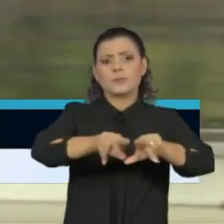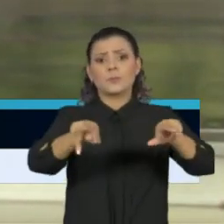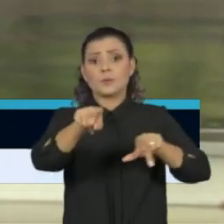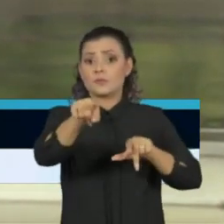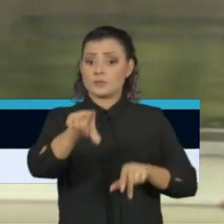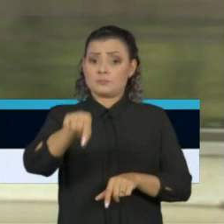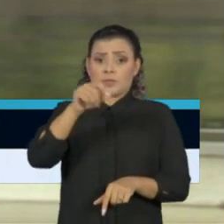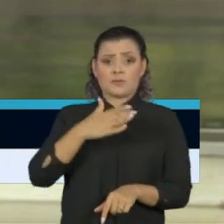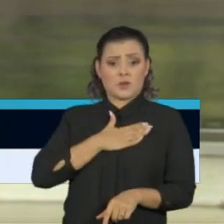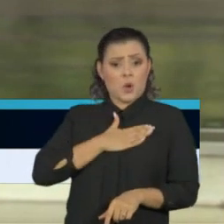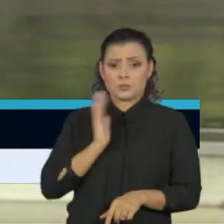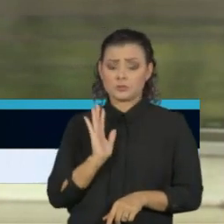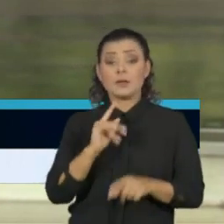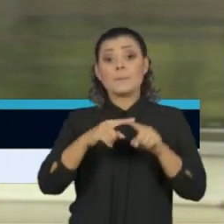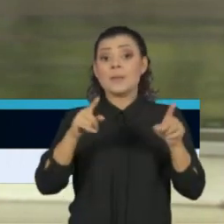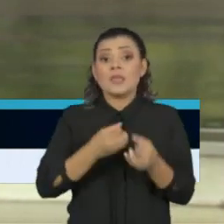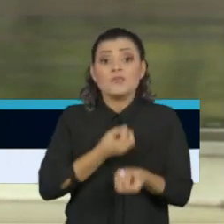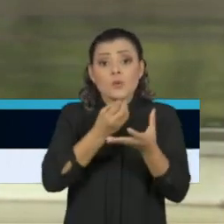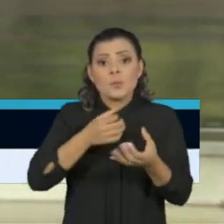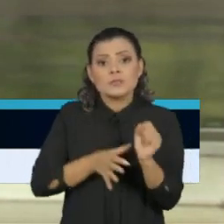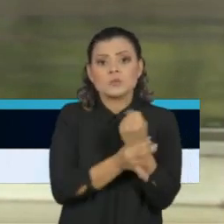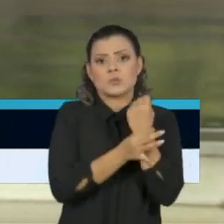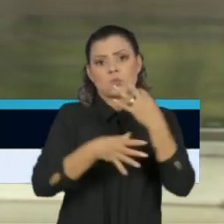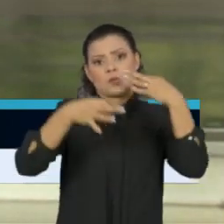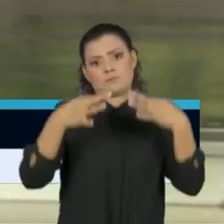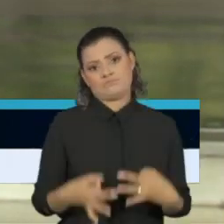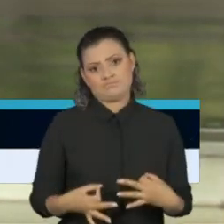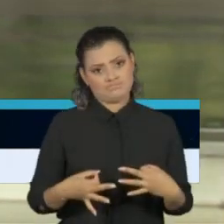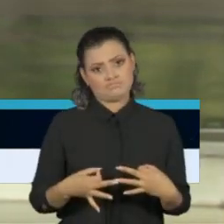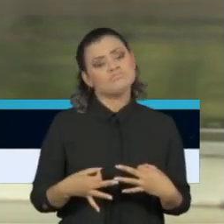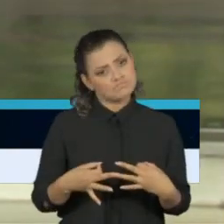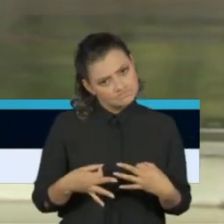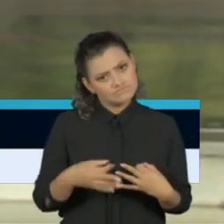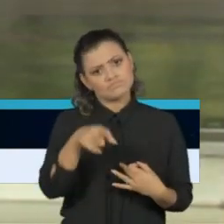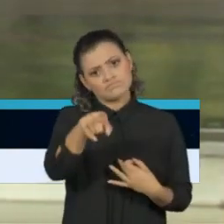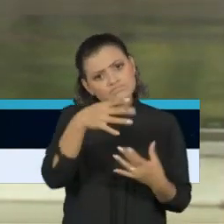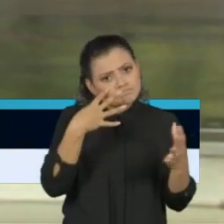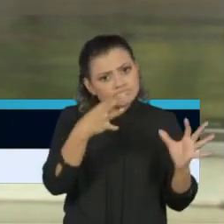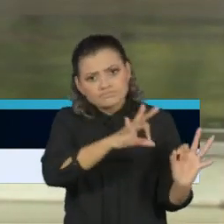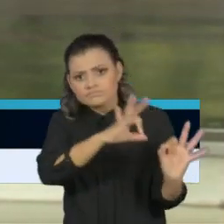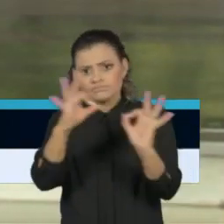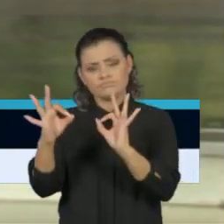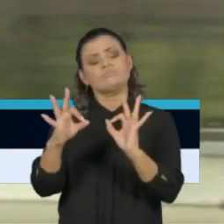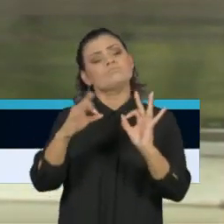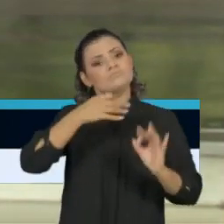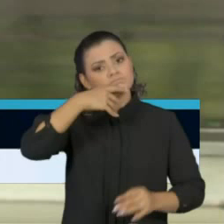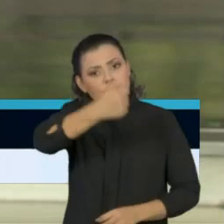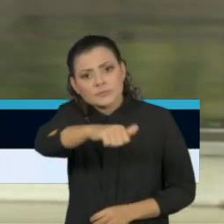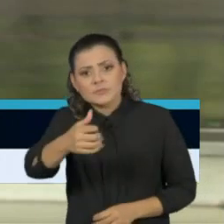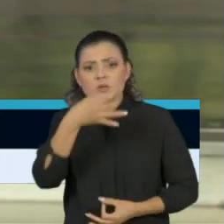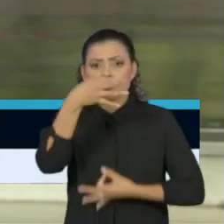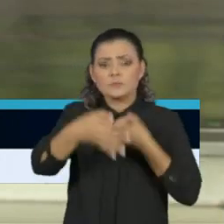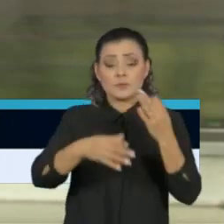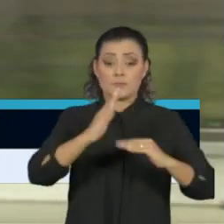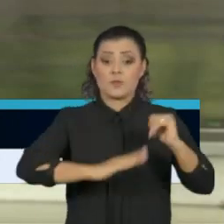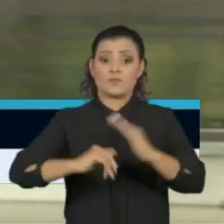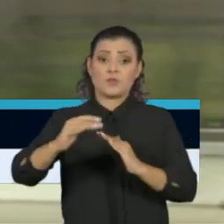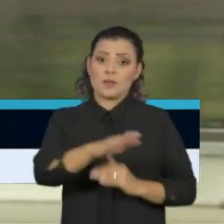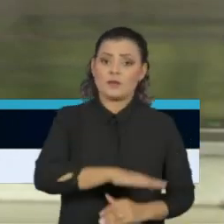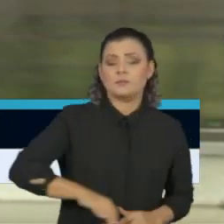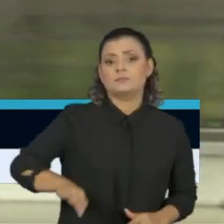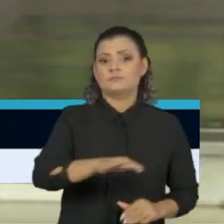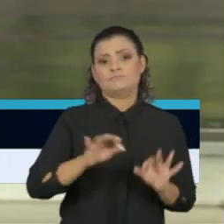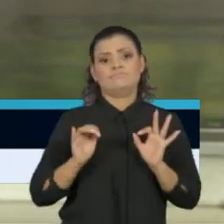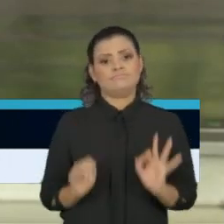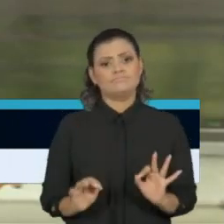sua preferência. Aí você tem informação segura, precisa, bem avalizada, analisada por profissionais